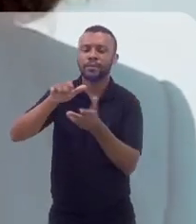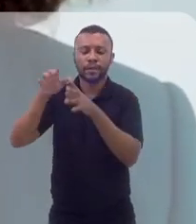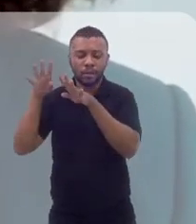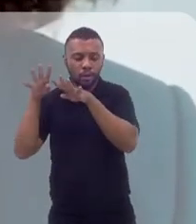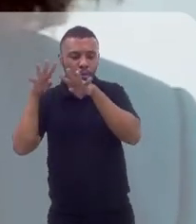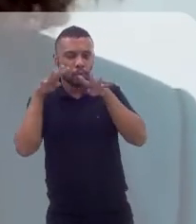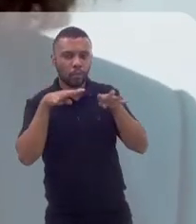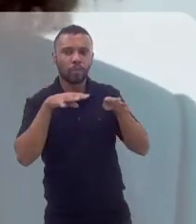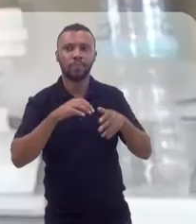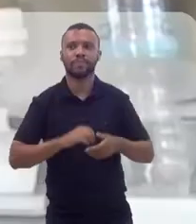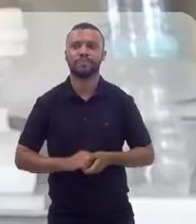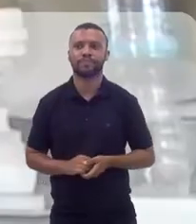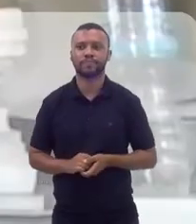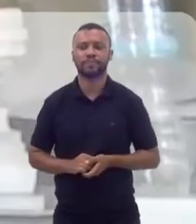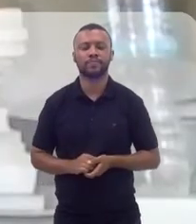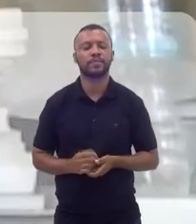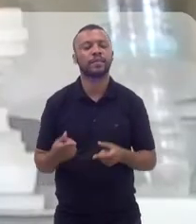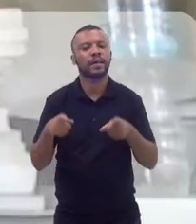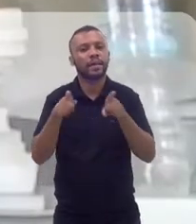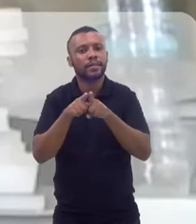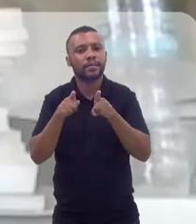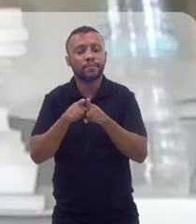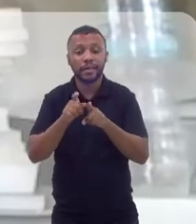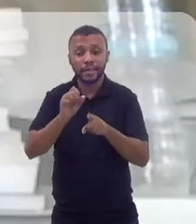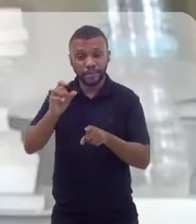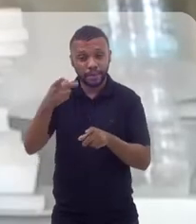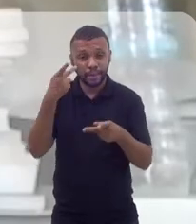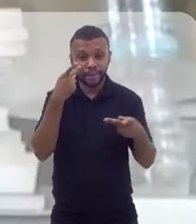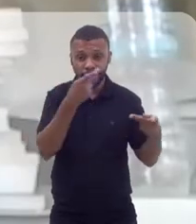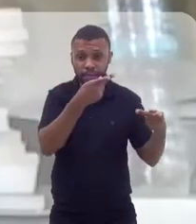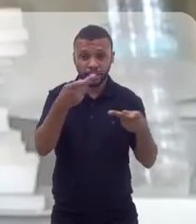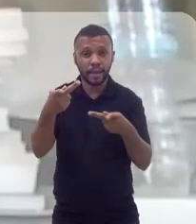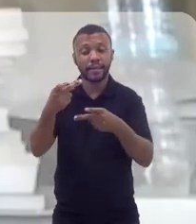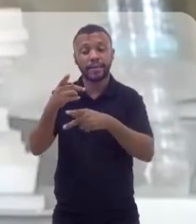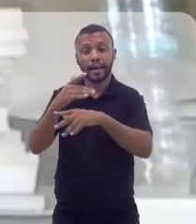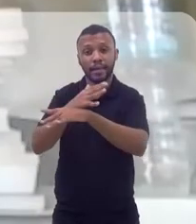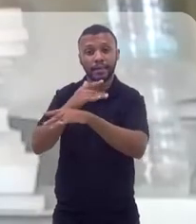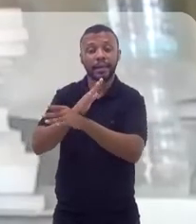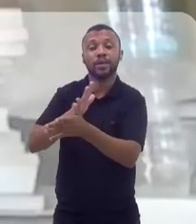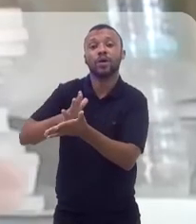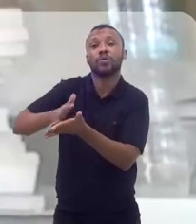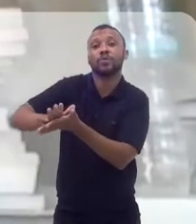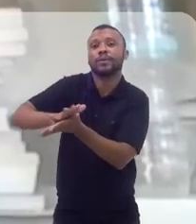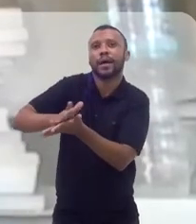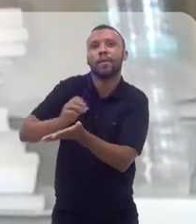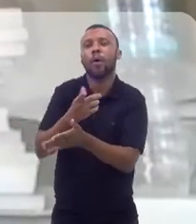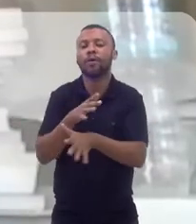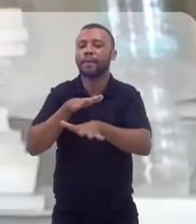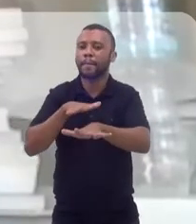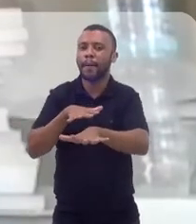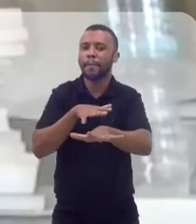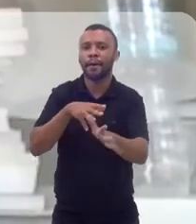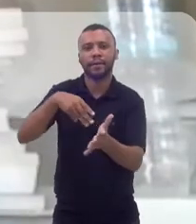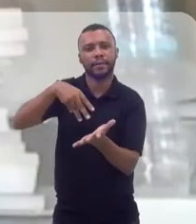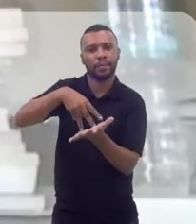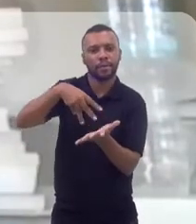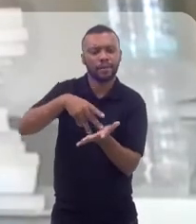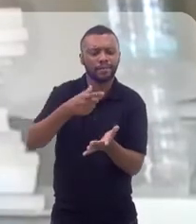ver. Quem vai, por exemplo, quem vai na Cidade do Samba, quem vai na Sapucaí,